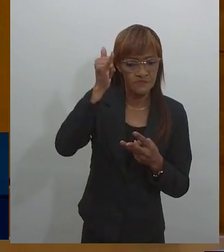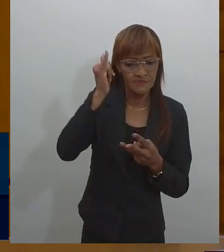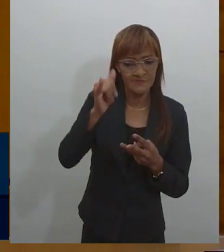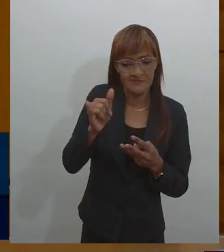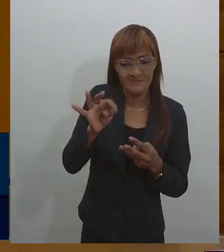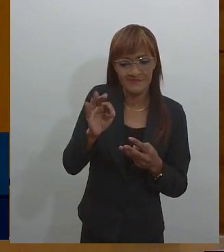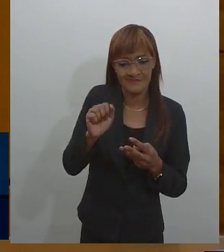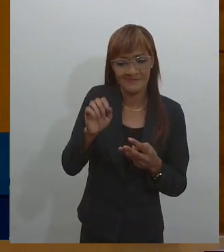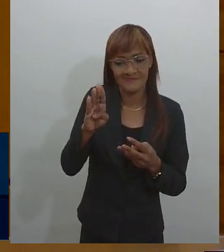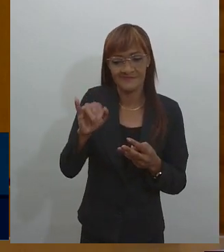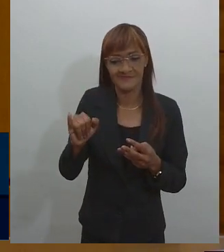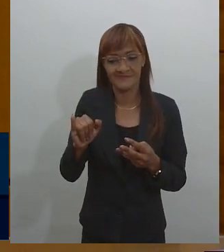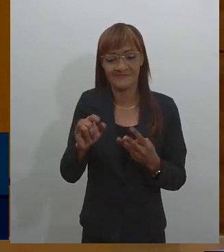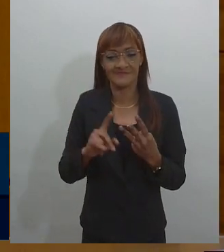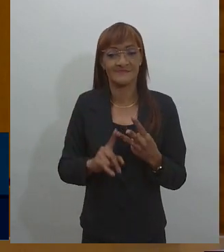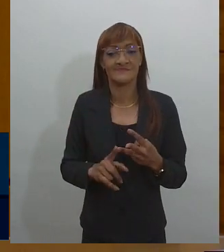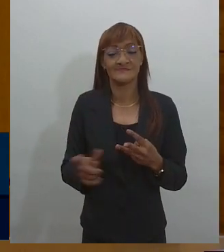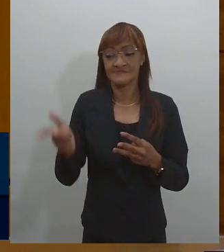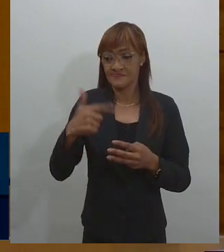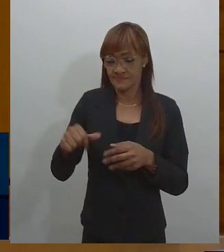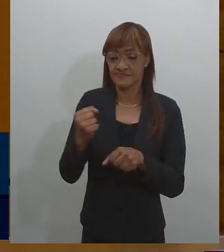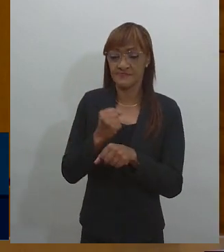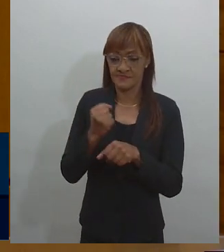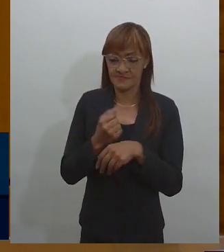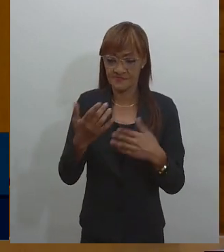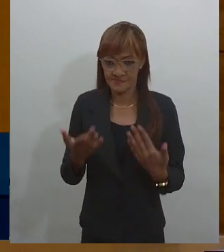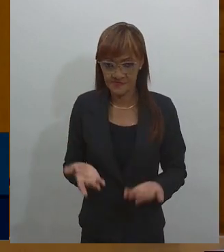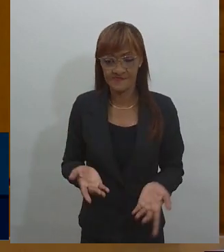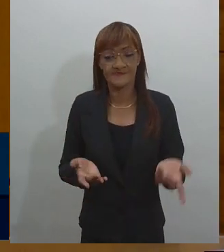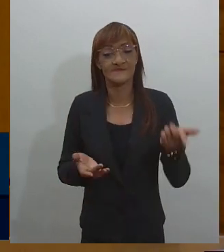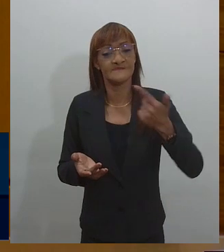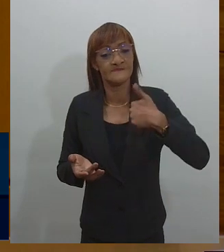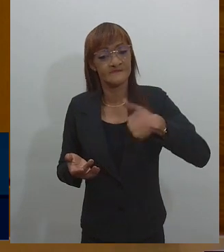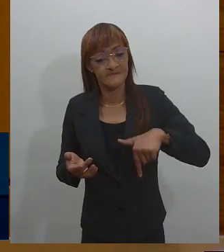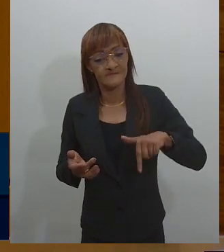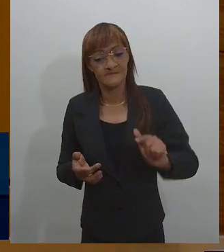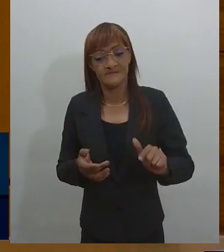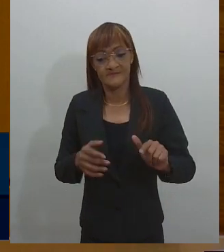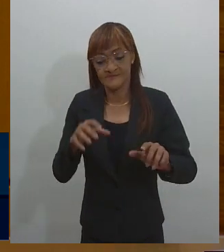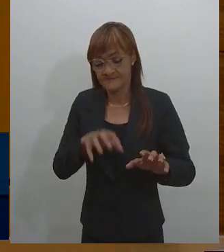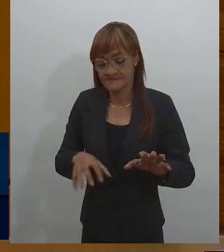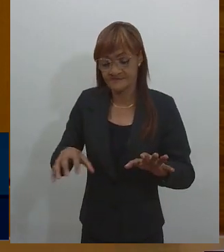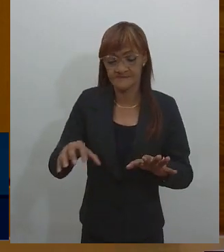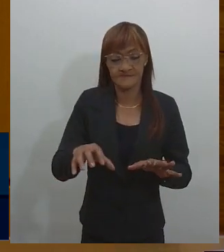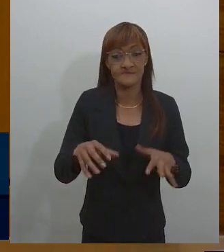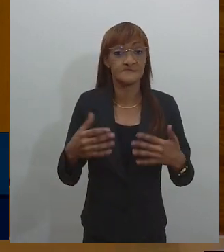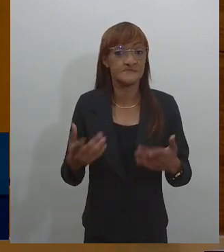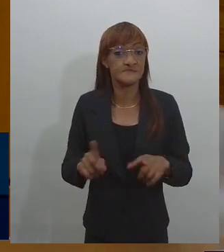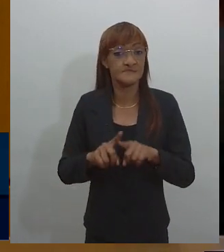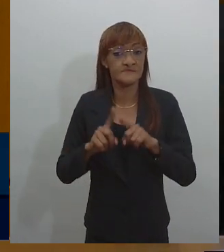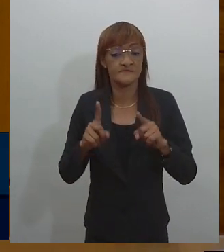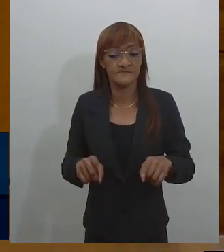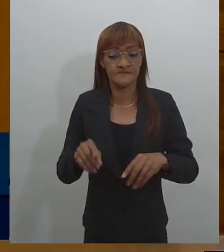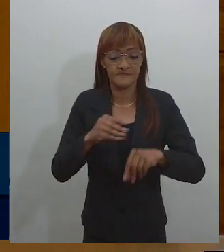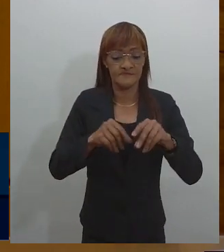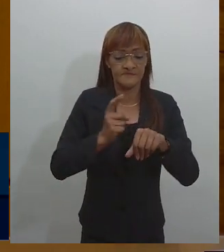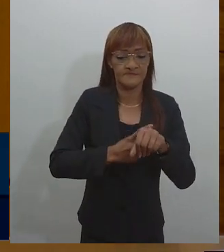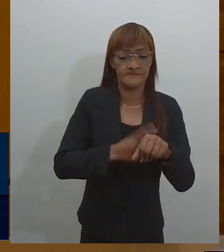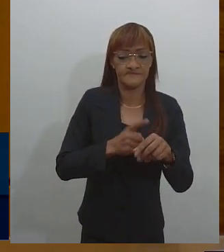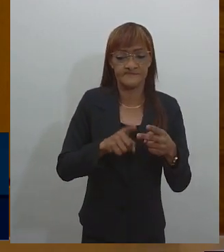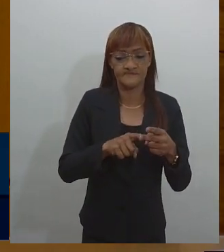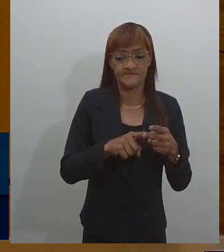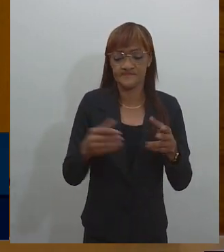e que precisa, mais uma vez, de novos reparos. Mas nesse trecho, Terra Dura até Gararu, passando por Ribeiroba,